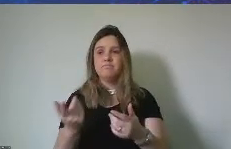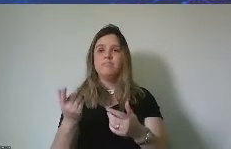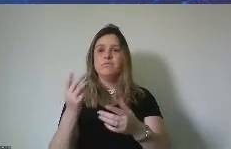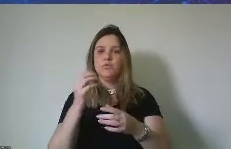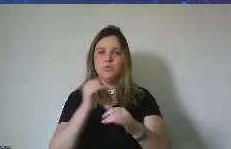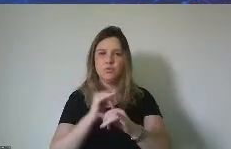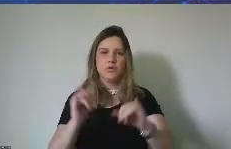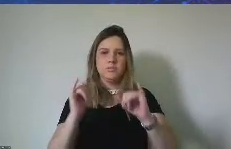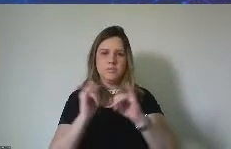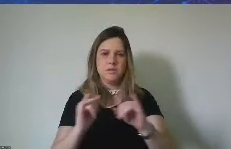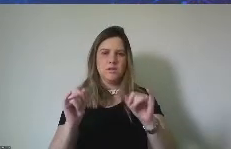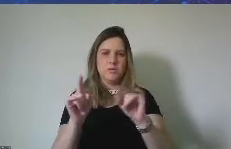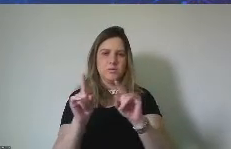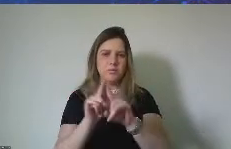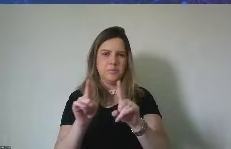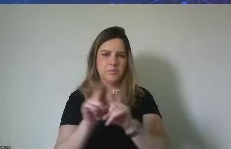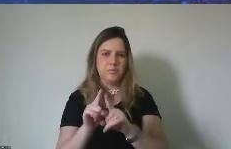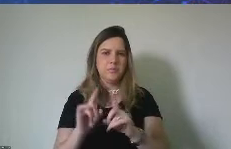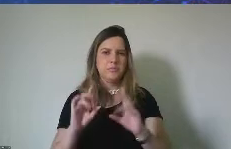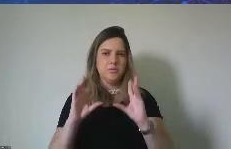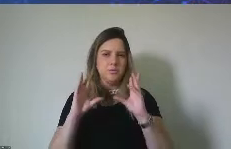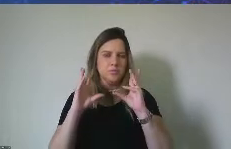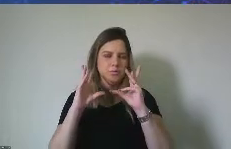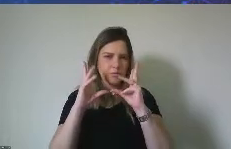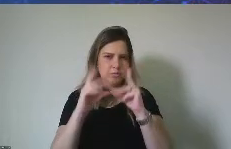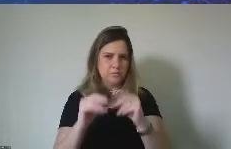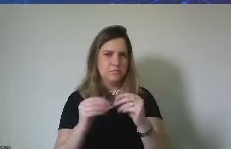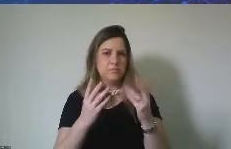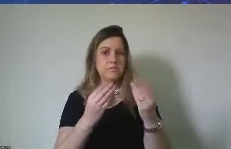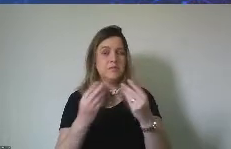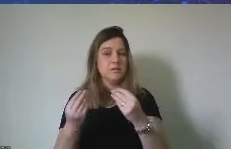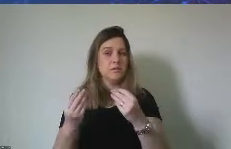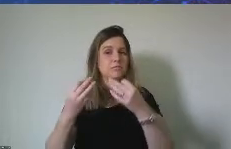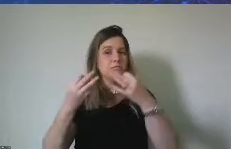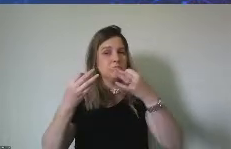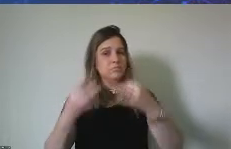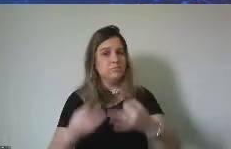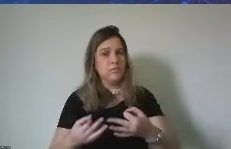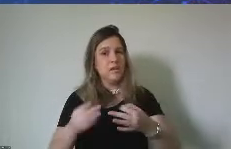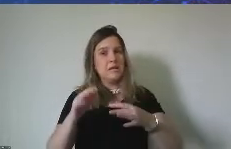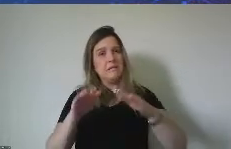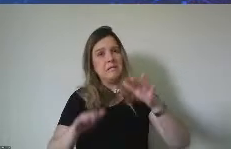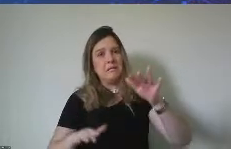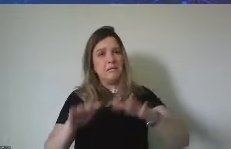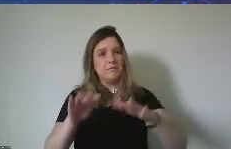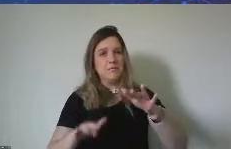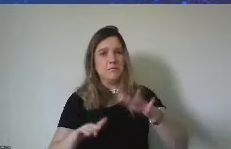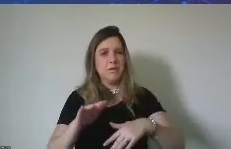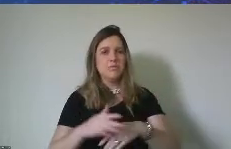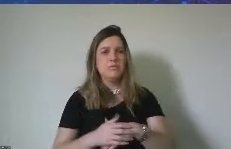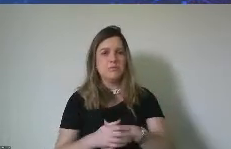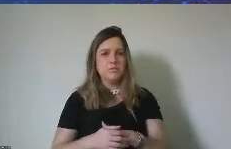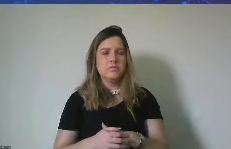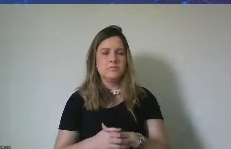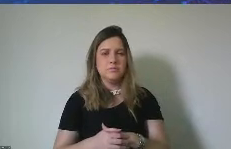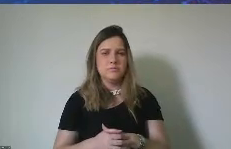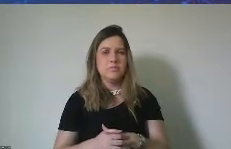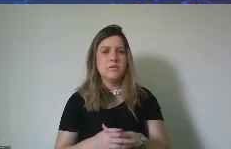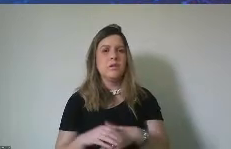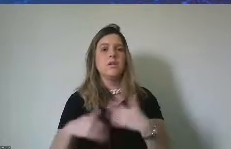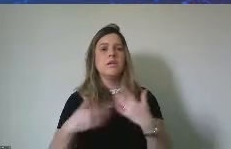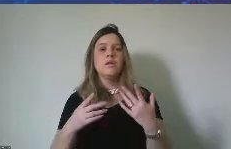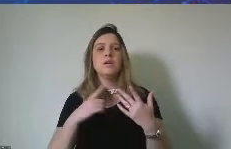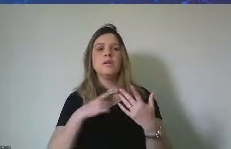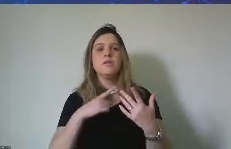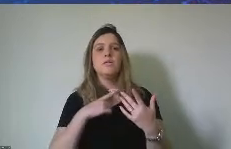os investimentos aqui eles podem ser bastante significativos dependendo dos montantes a serem construídos também então grande resumo